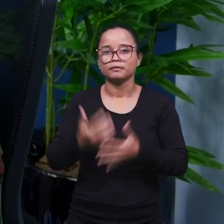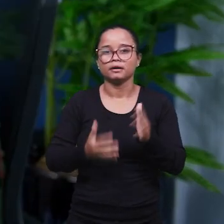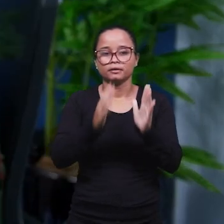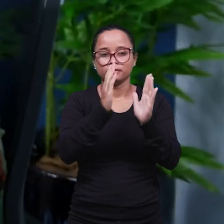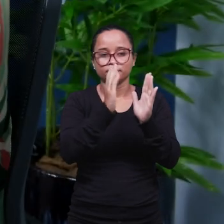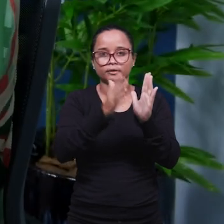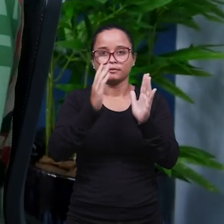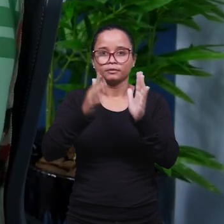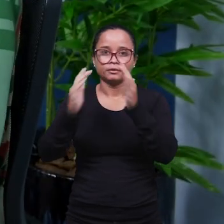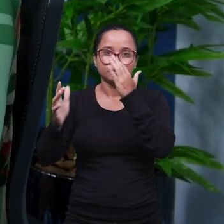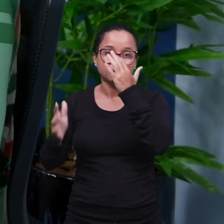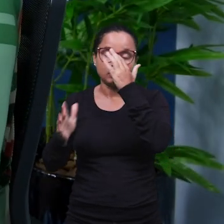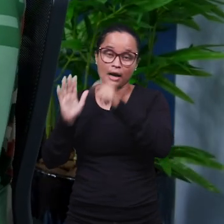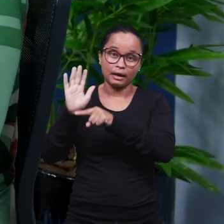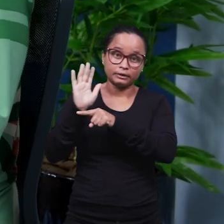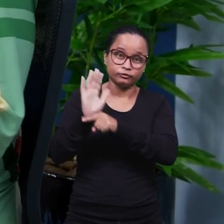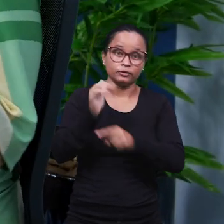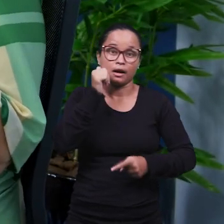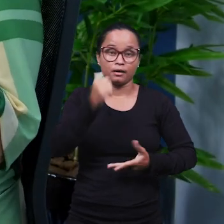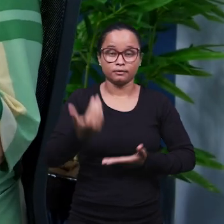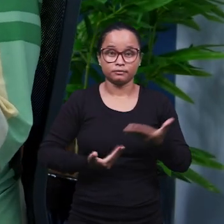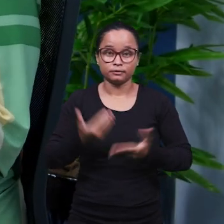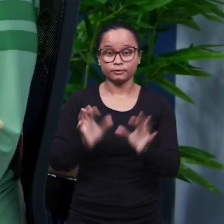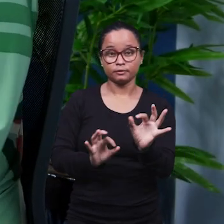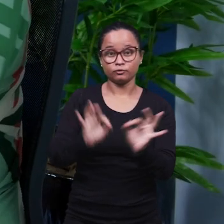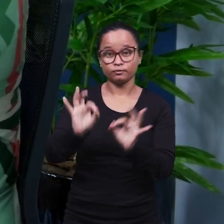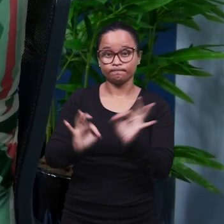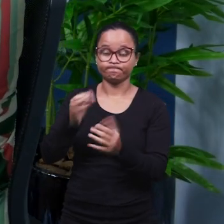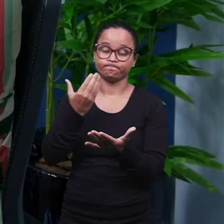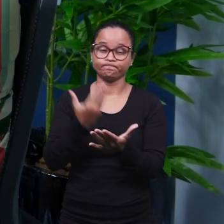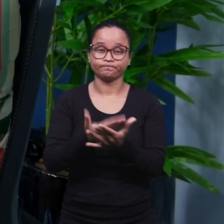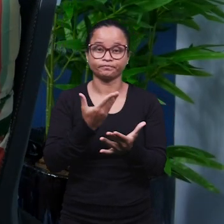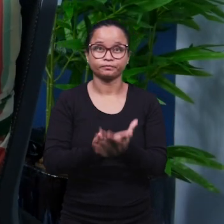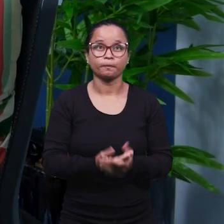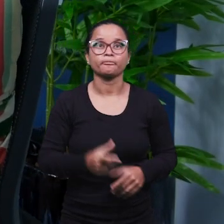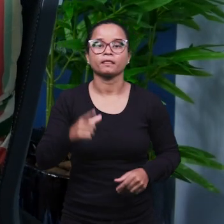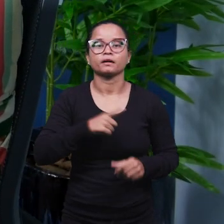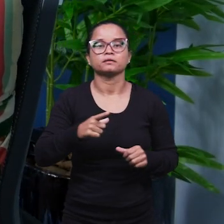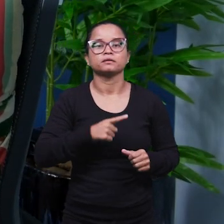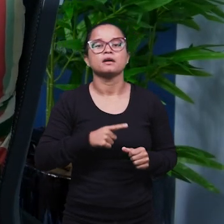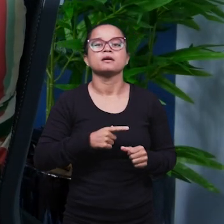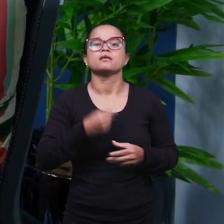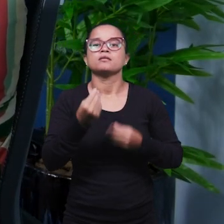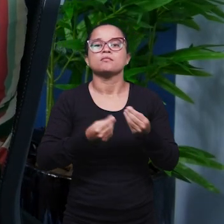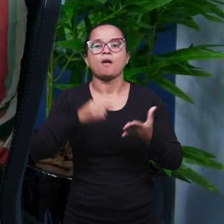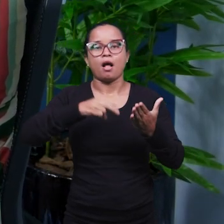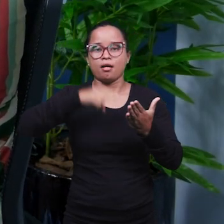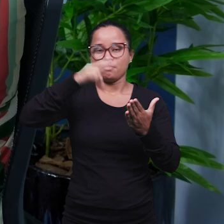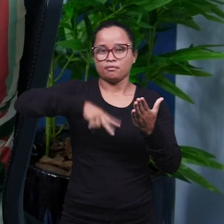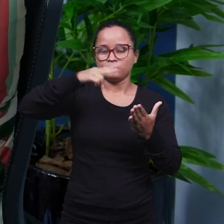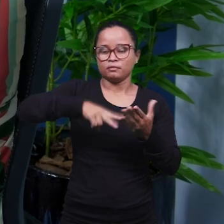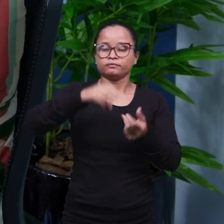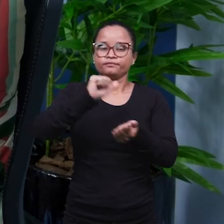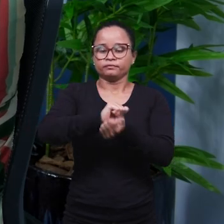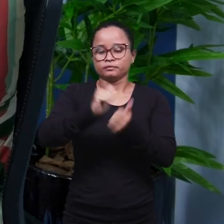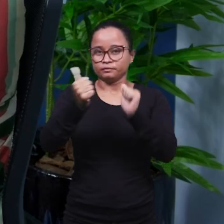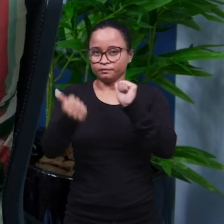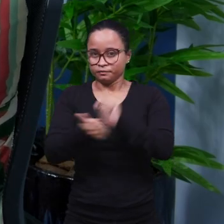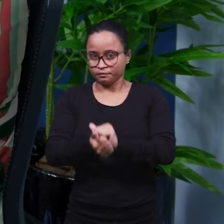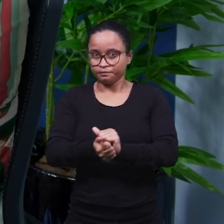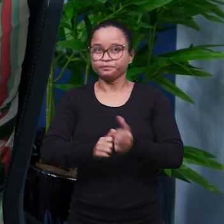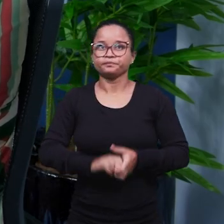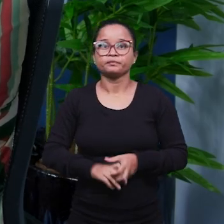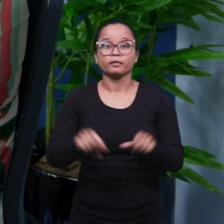a passo ajuda as irmãs a se prepararem para a aula. Tem a ficha de leitura também adaptada